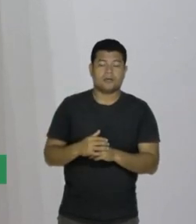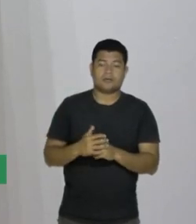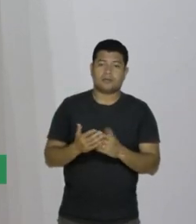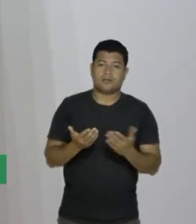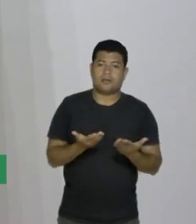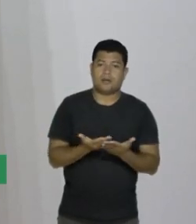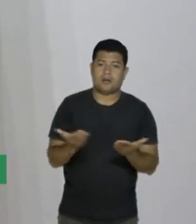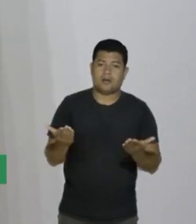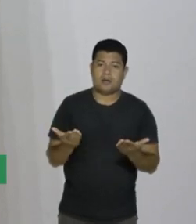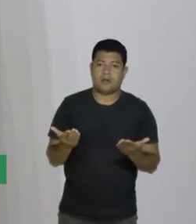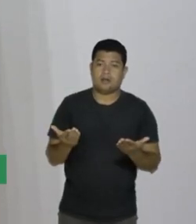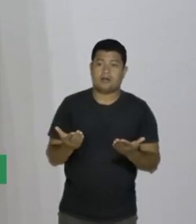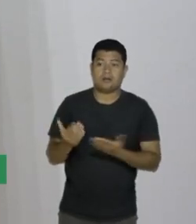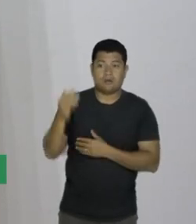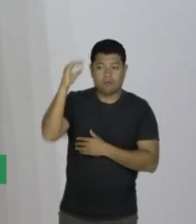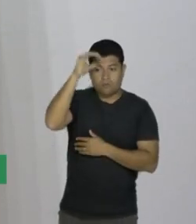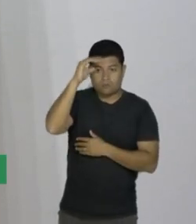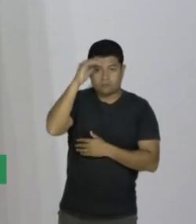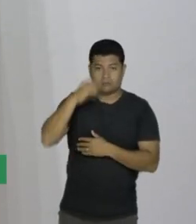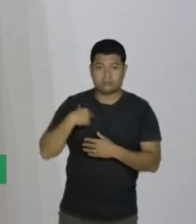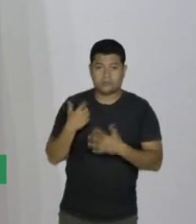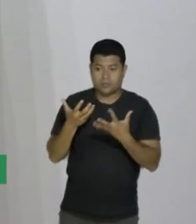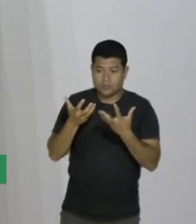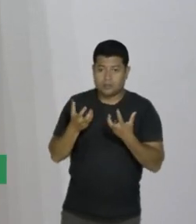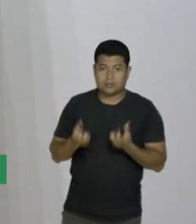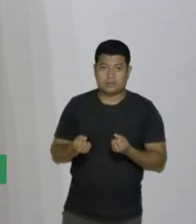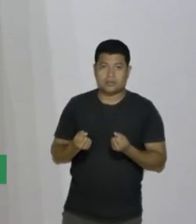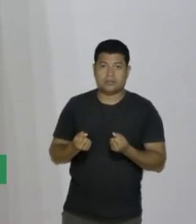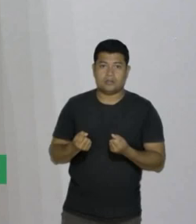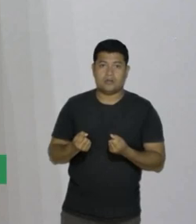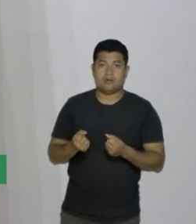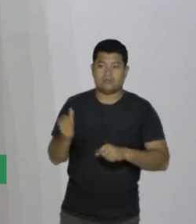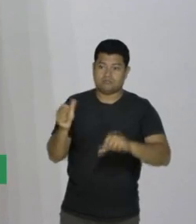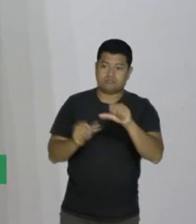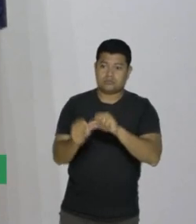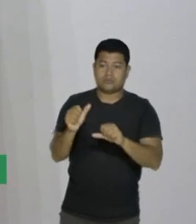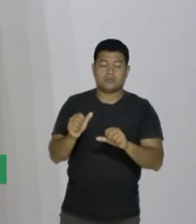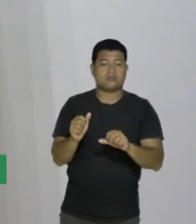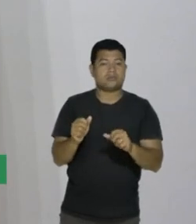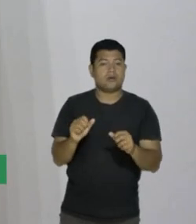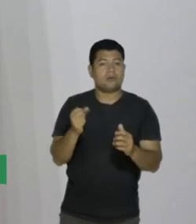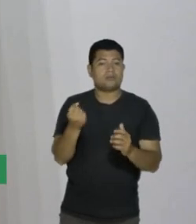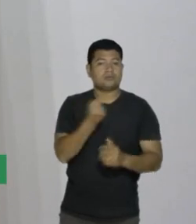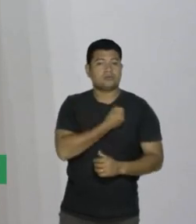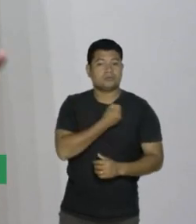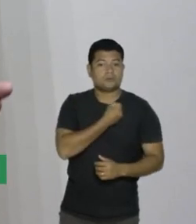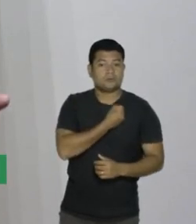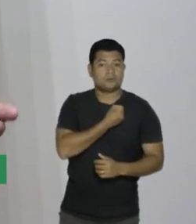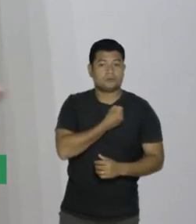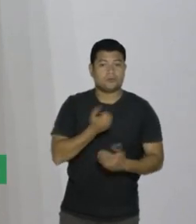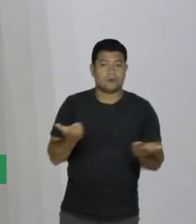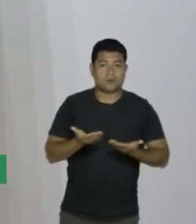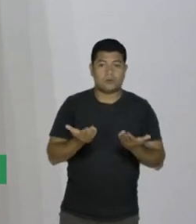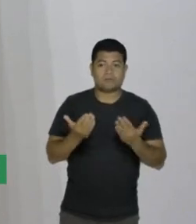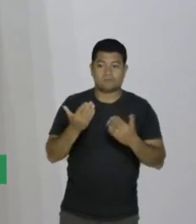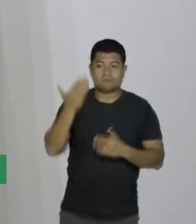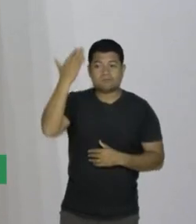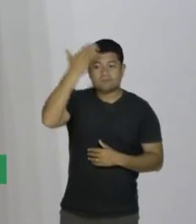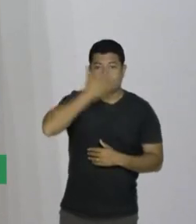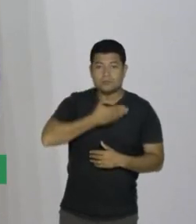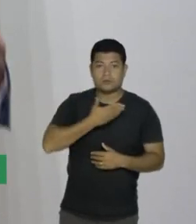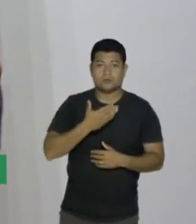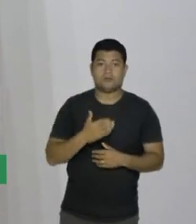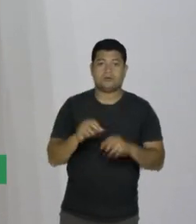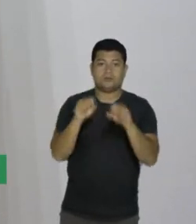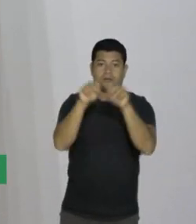do programa A convertido em números e esses são os números provam de que o sistema